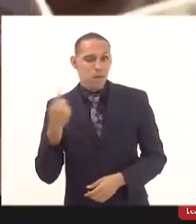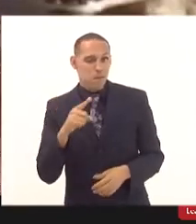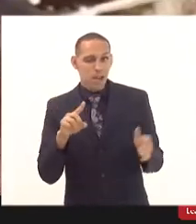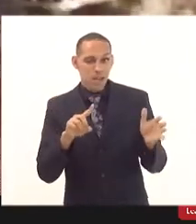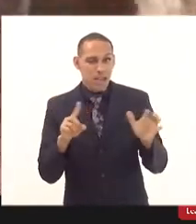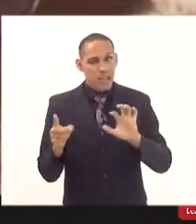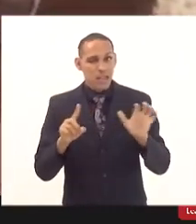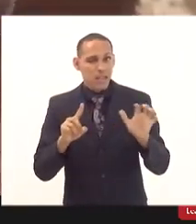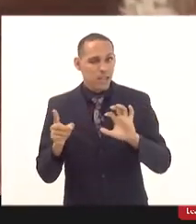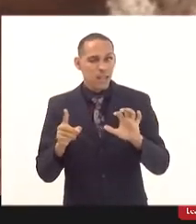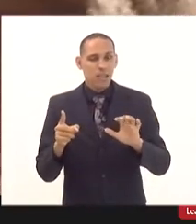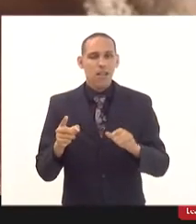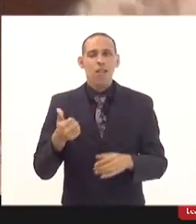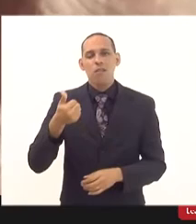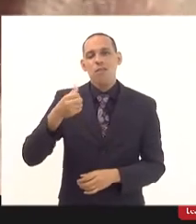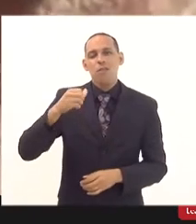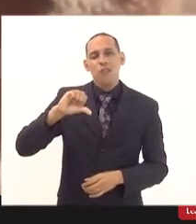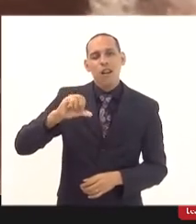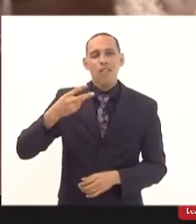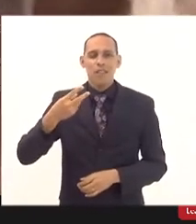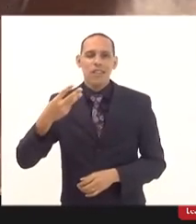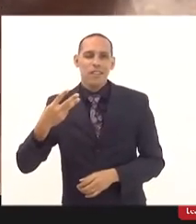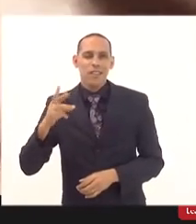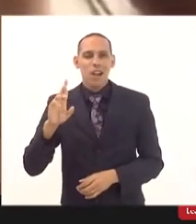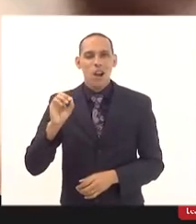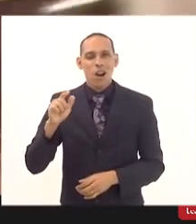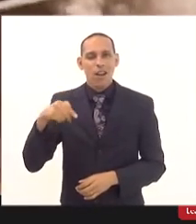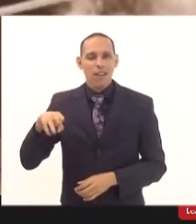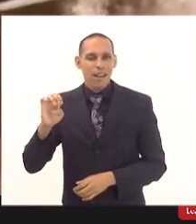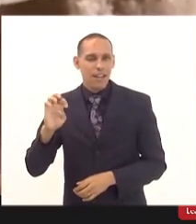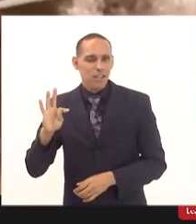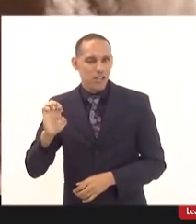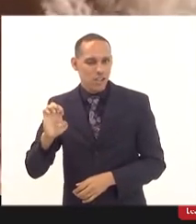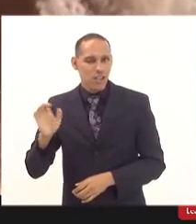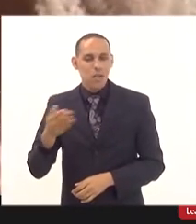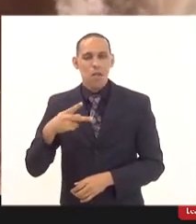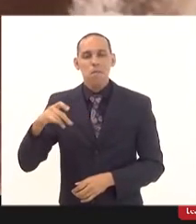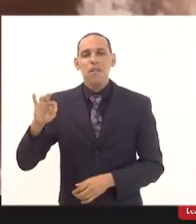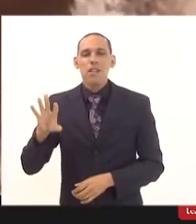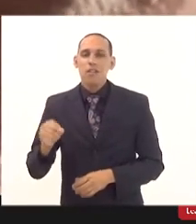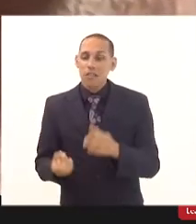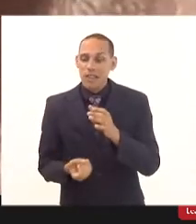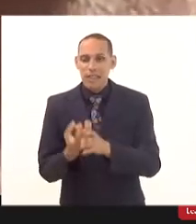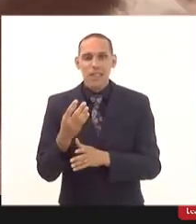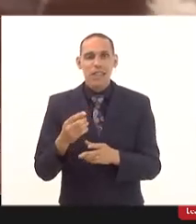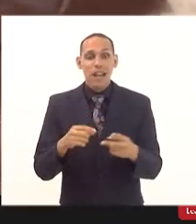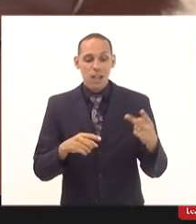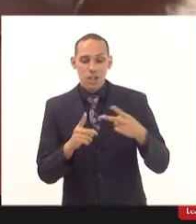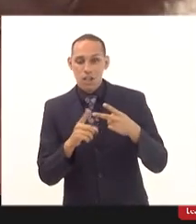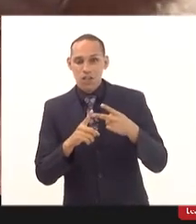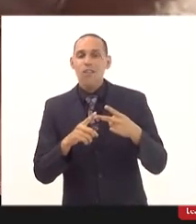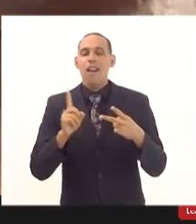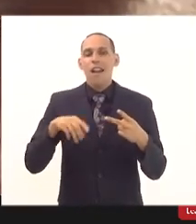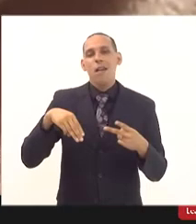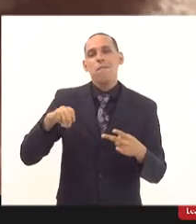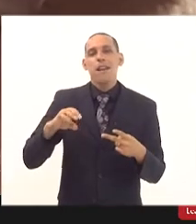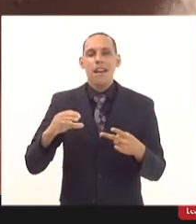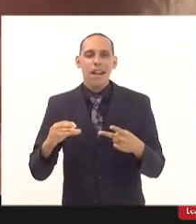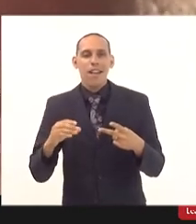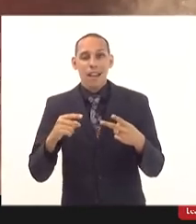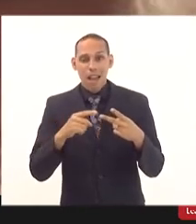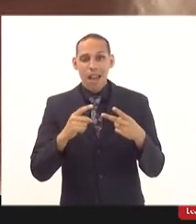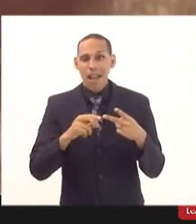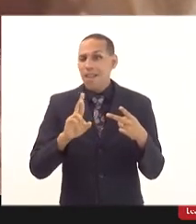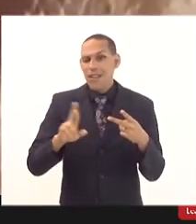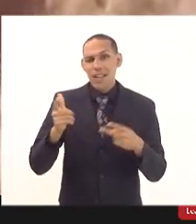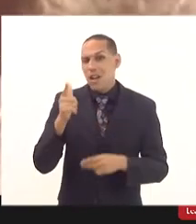criada e 23 Roquete Pinto Henrique Moritz e outros membros da academia de ciência aí Regiane celular diferenciamos logo de